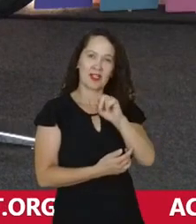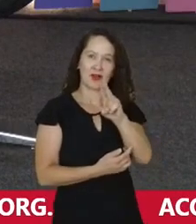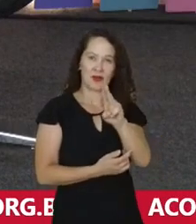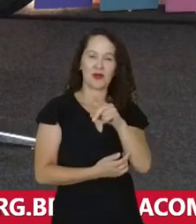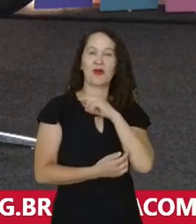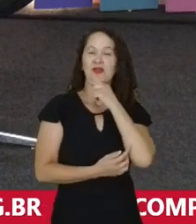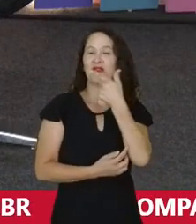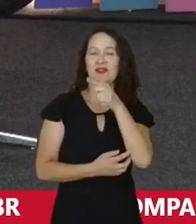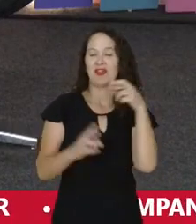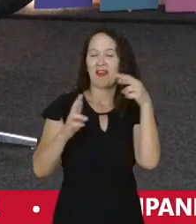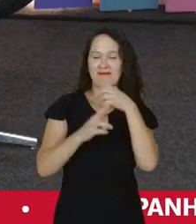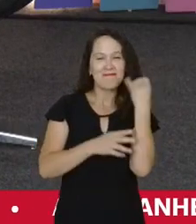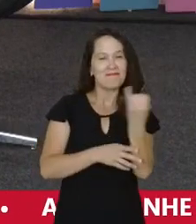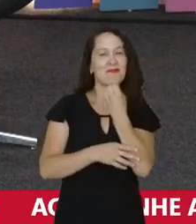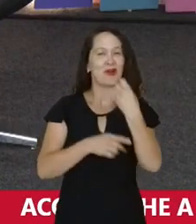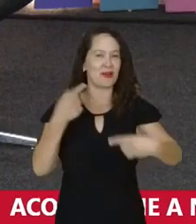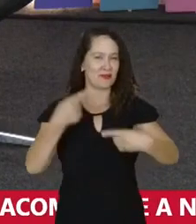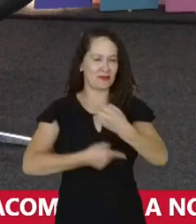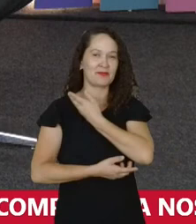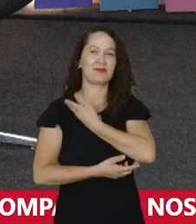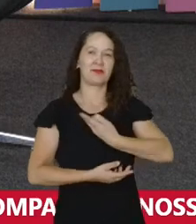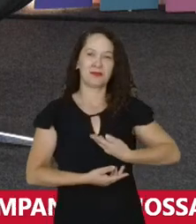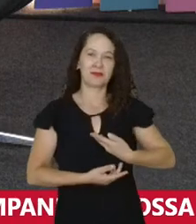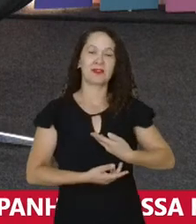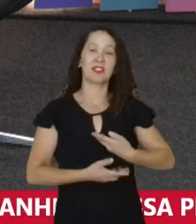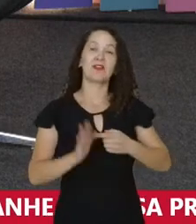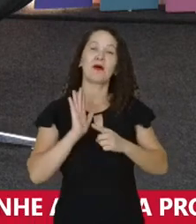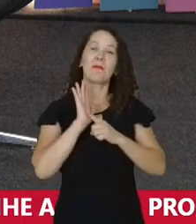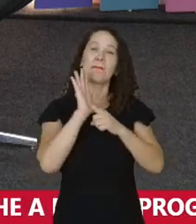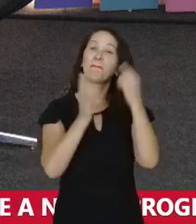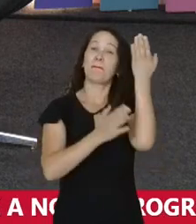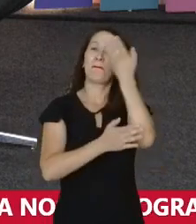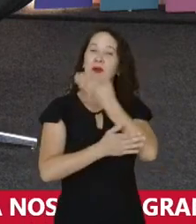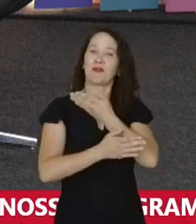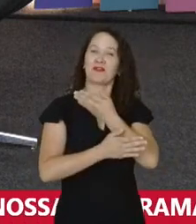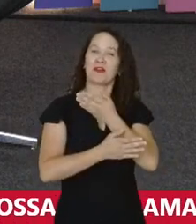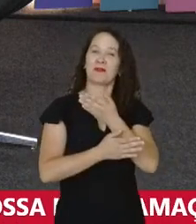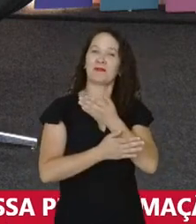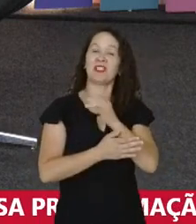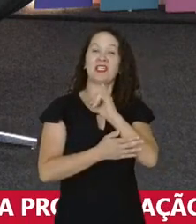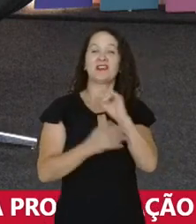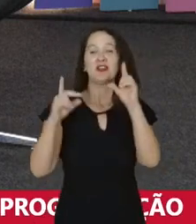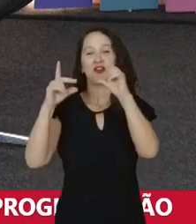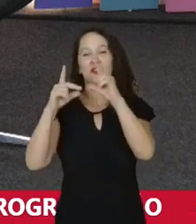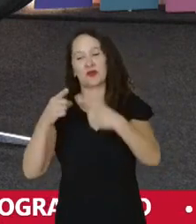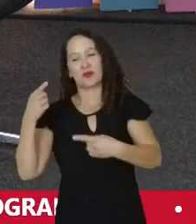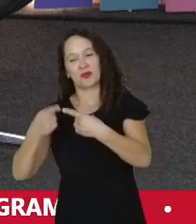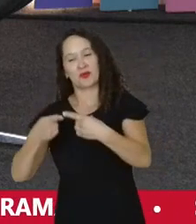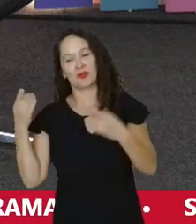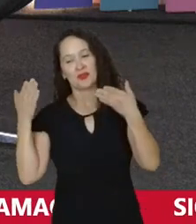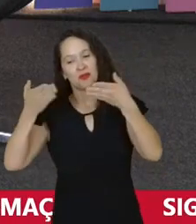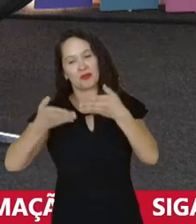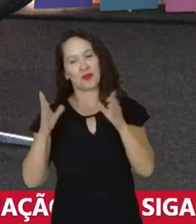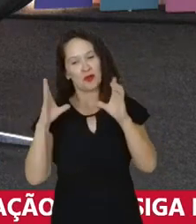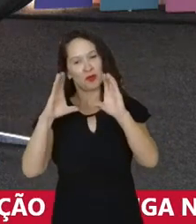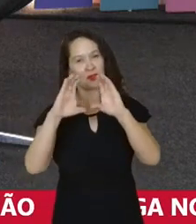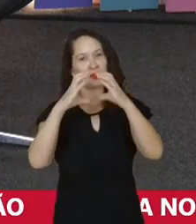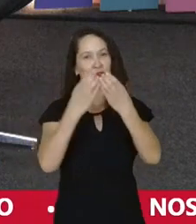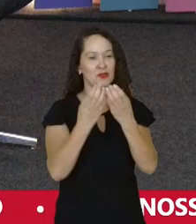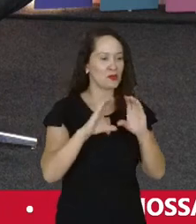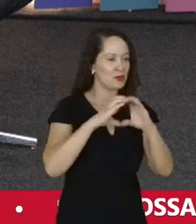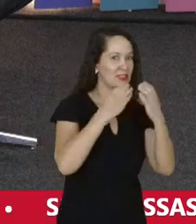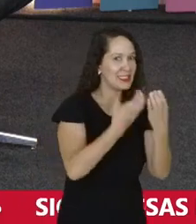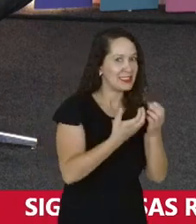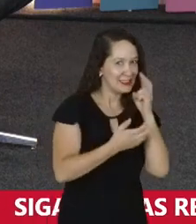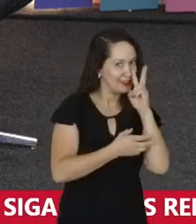a representatividade importa e as políticas públicas são reflexo disso, né? Menos políticas públicas voltadas para as minorias, como a gente tem